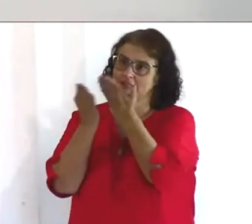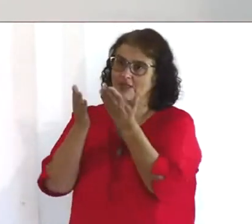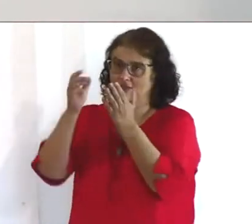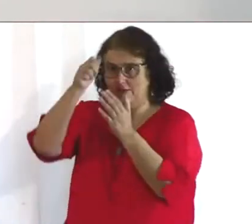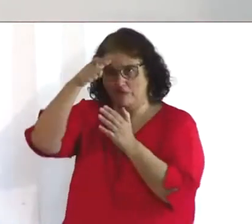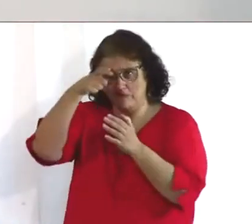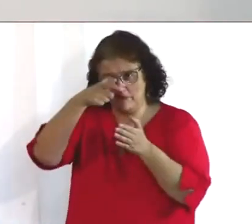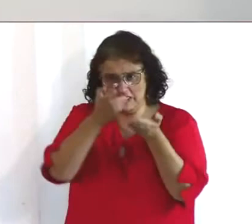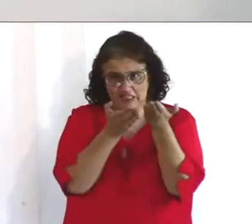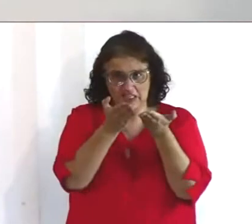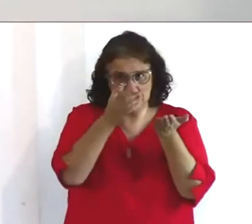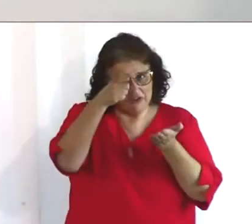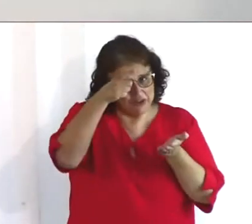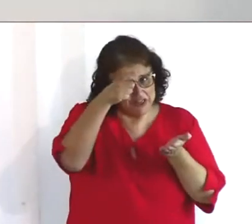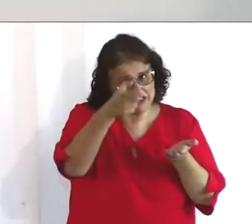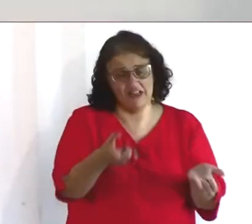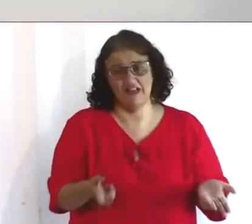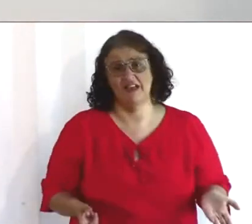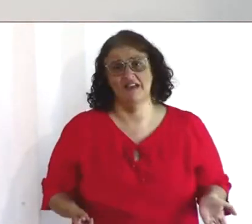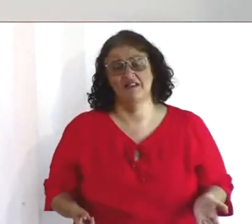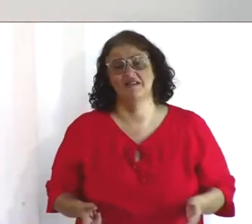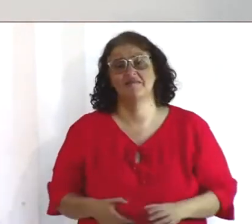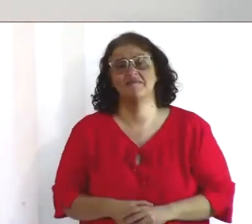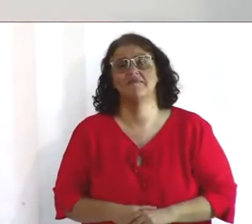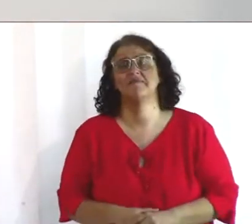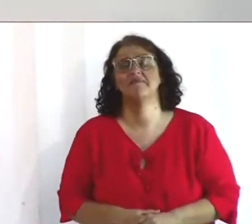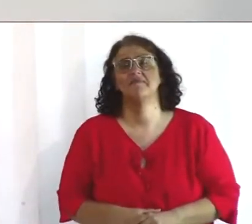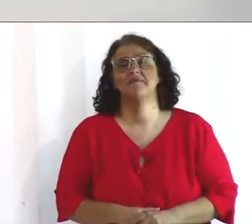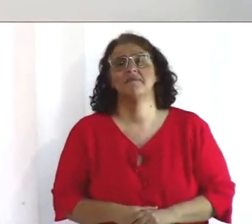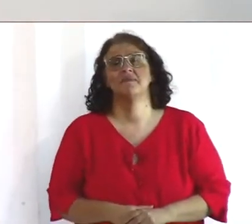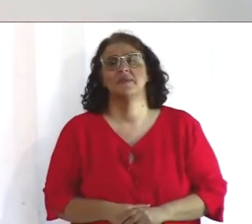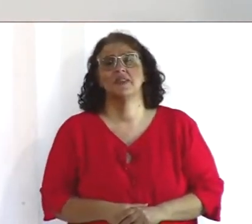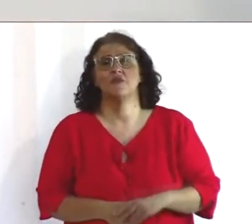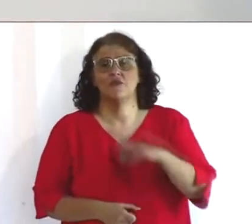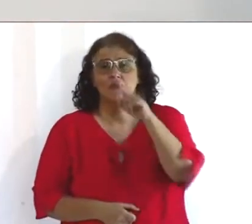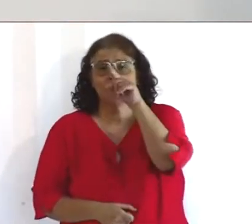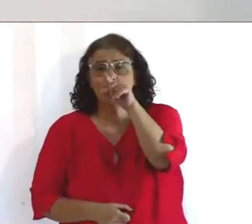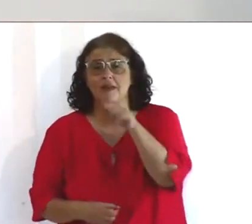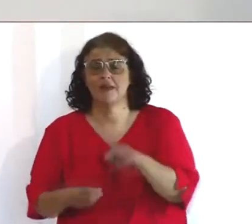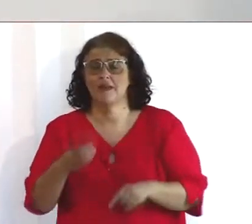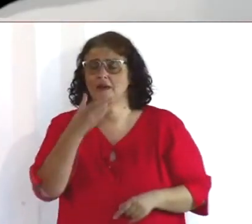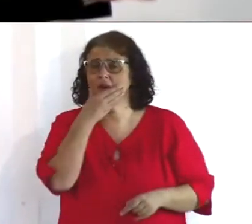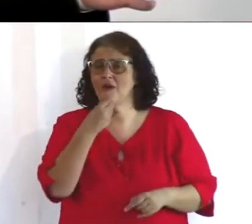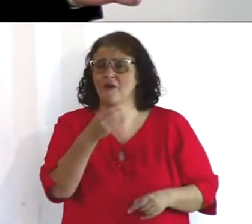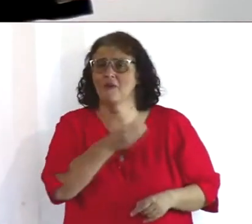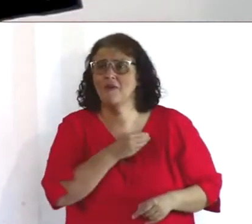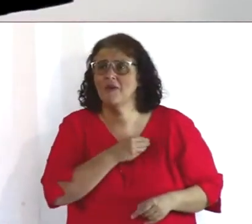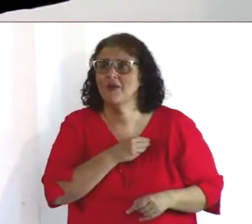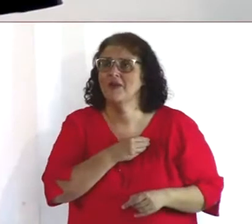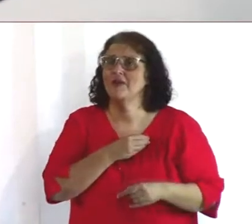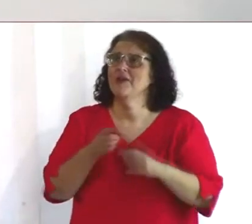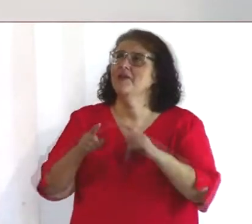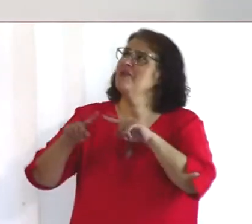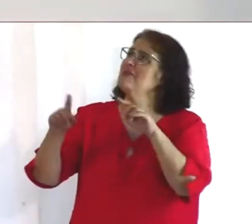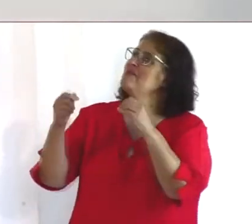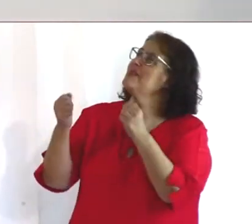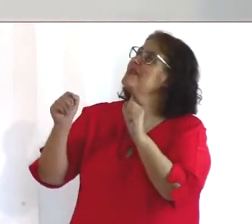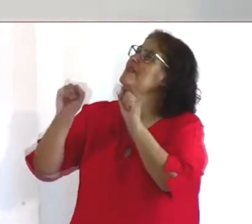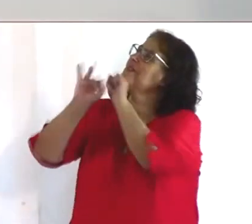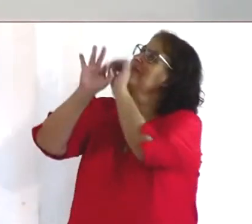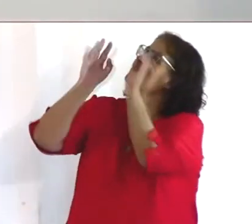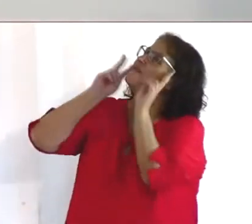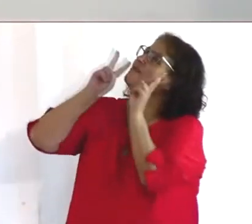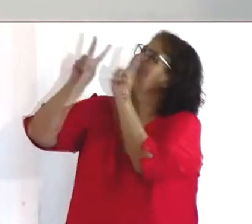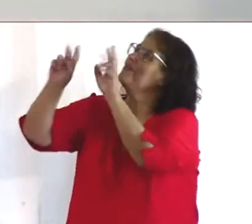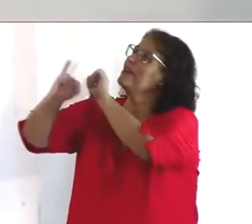Você precisa contemplar o Santo de Deus. Na sua pecaminosidade, você precisa contemplar a glória excelsa. Você precisa